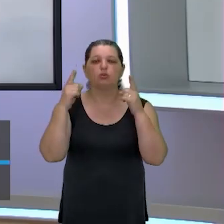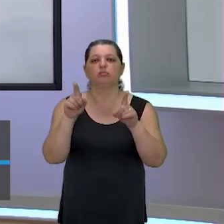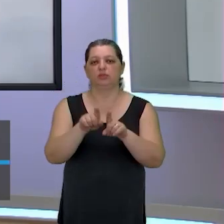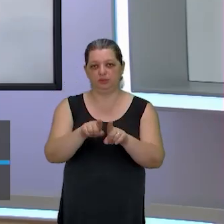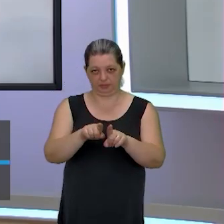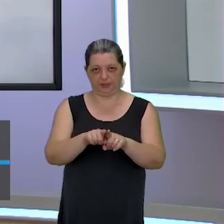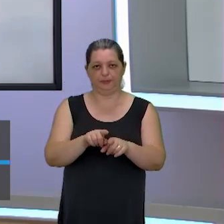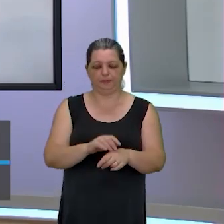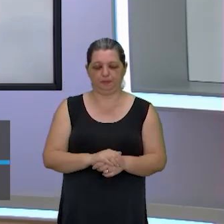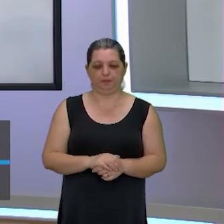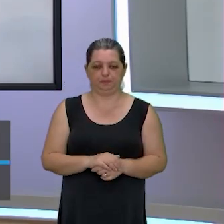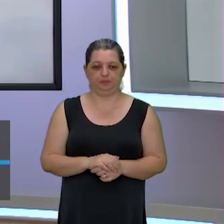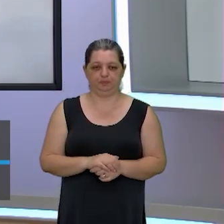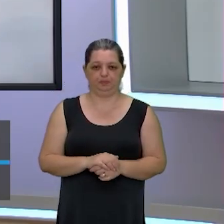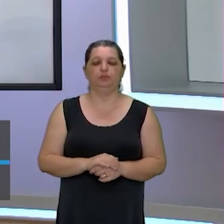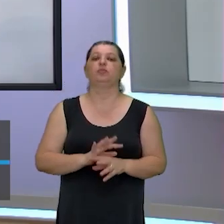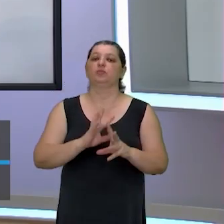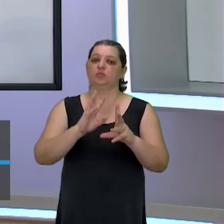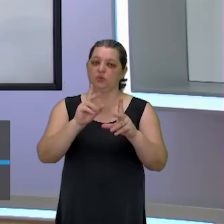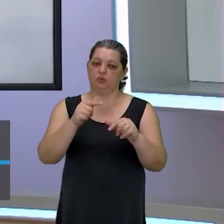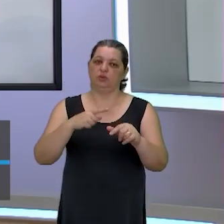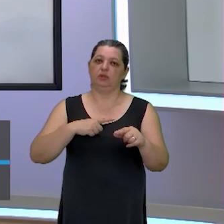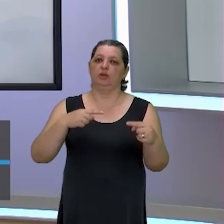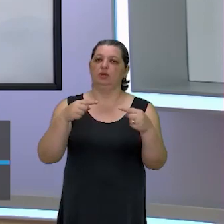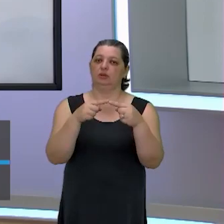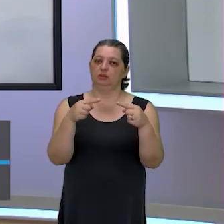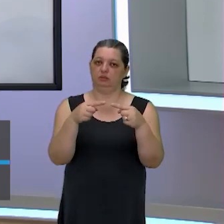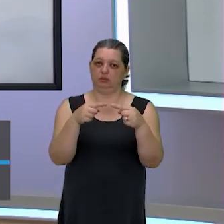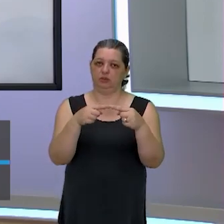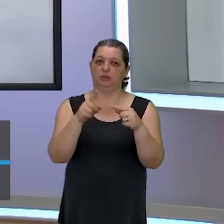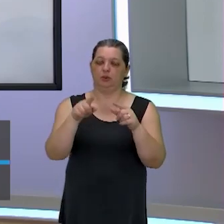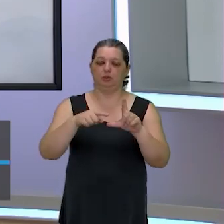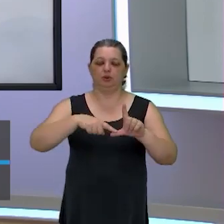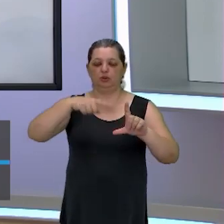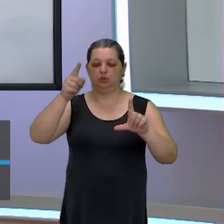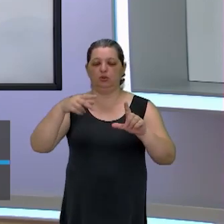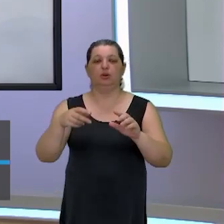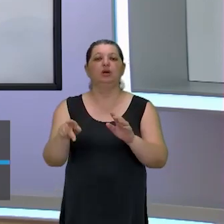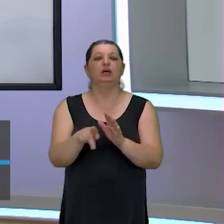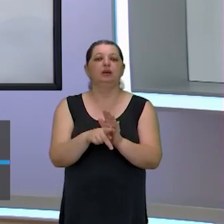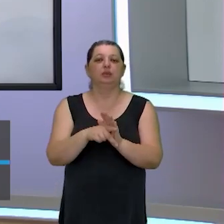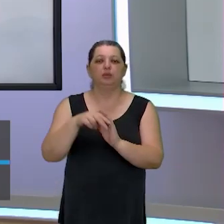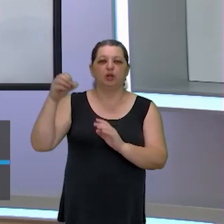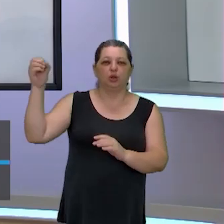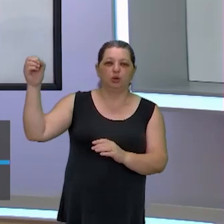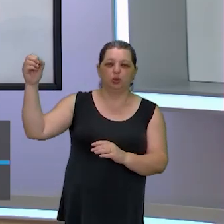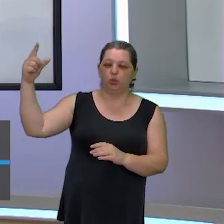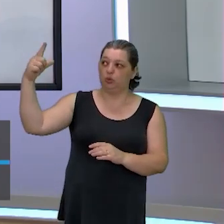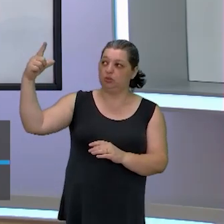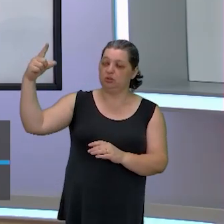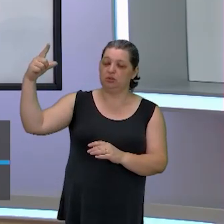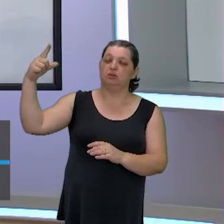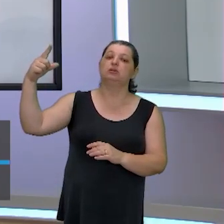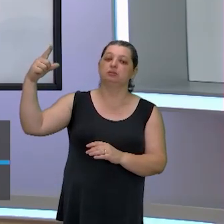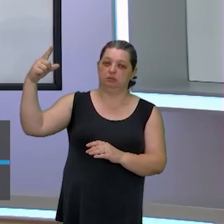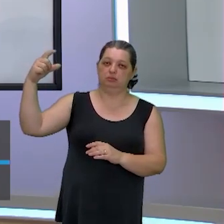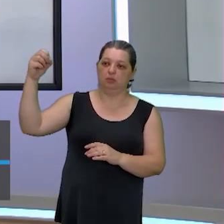notas musicais tudo isso que tem ondas pessoal a luz ondas eletromagnéticas